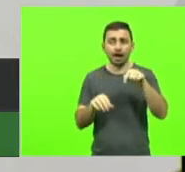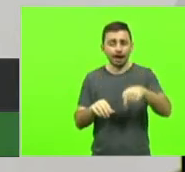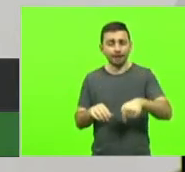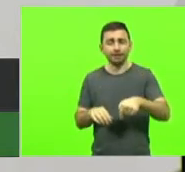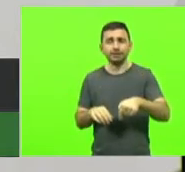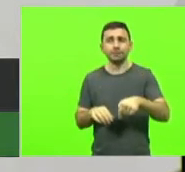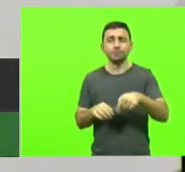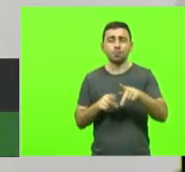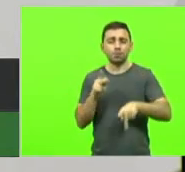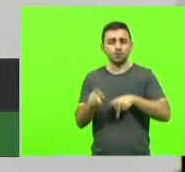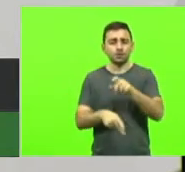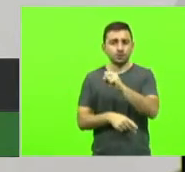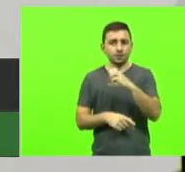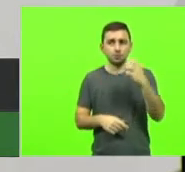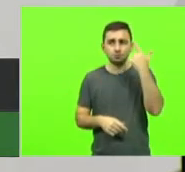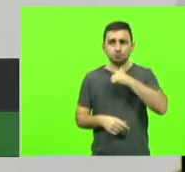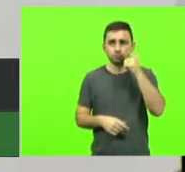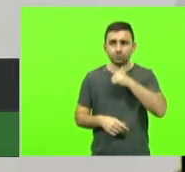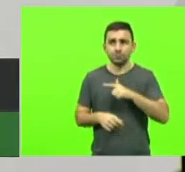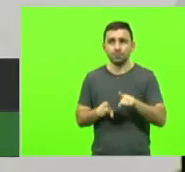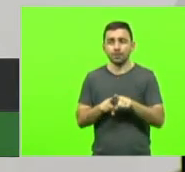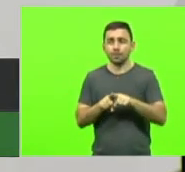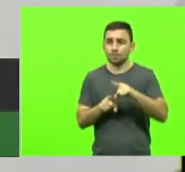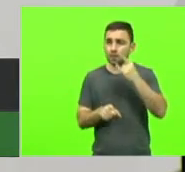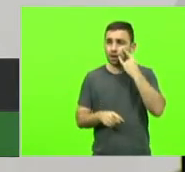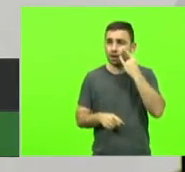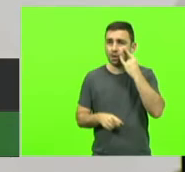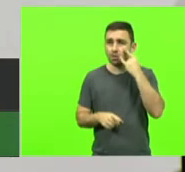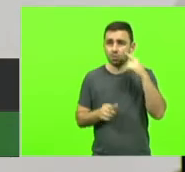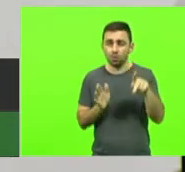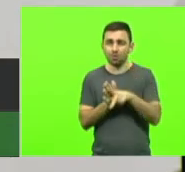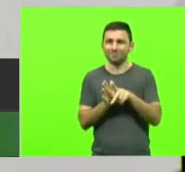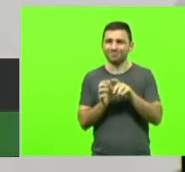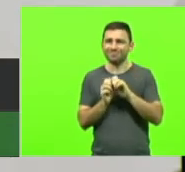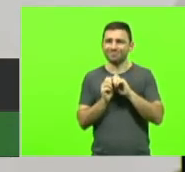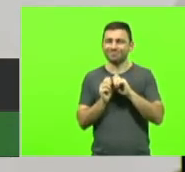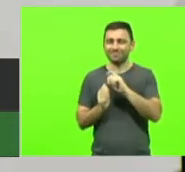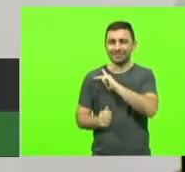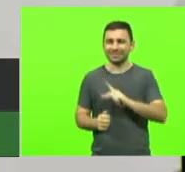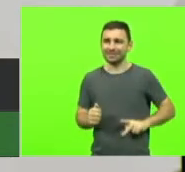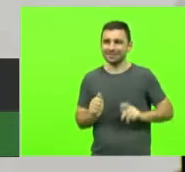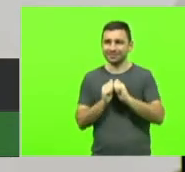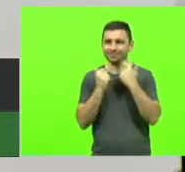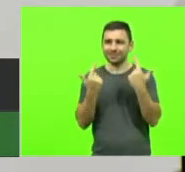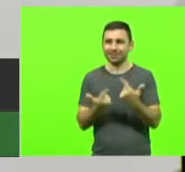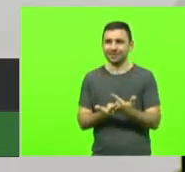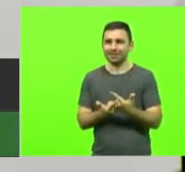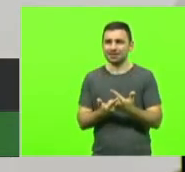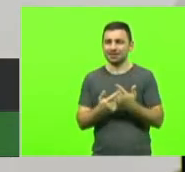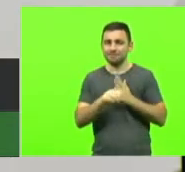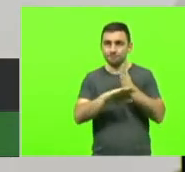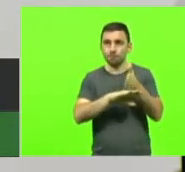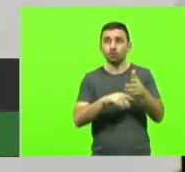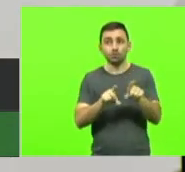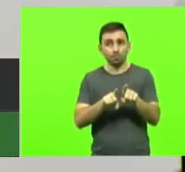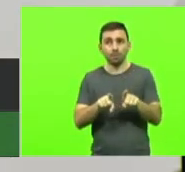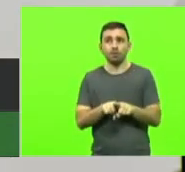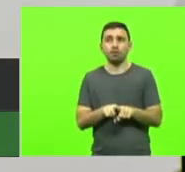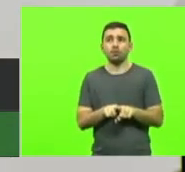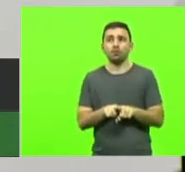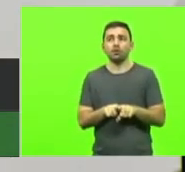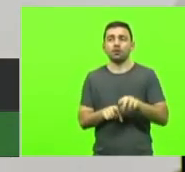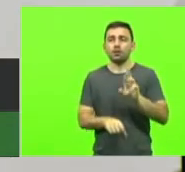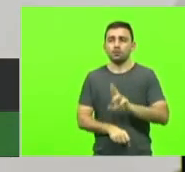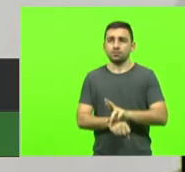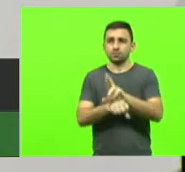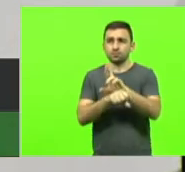Cumprimentar o deputado Mauro de Nadal, presidente da Assembleia Legislativa, que lá se fez presente,